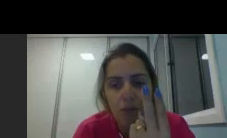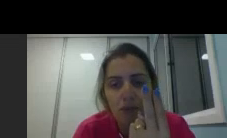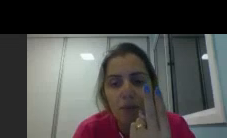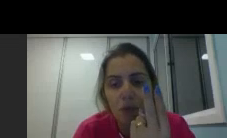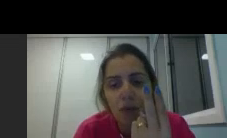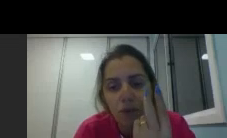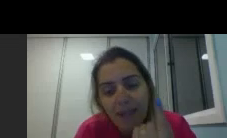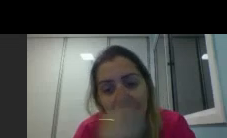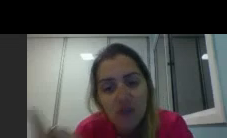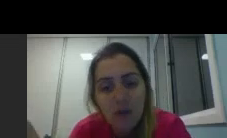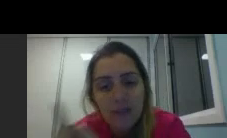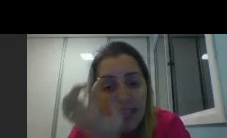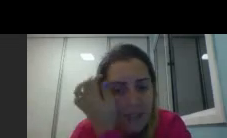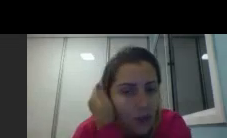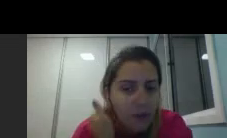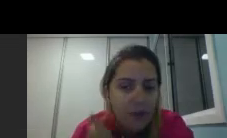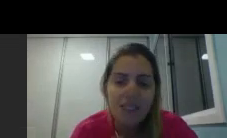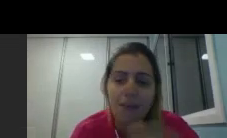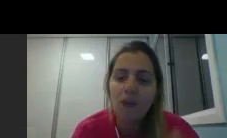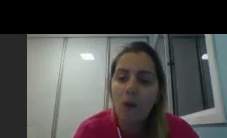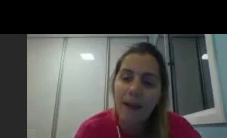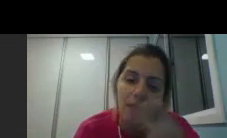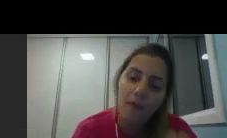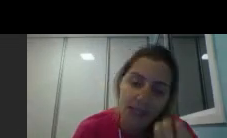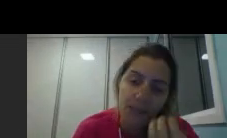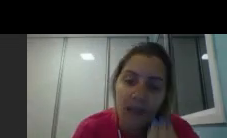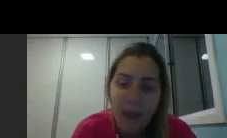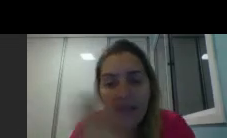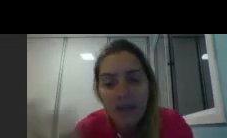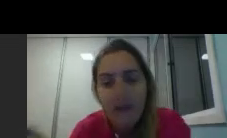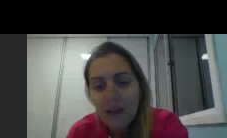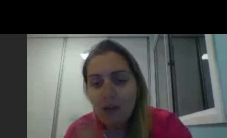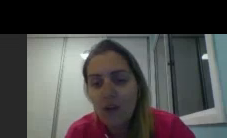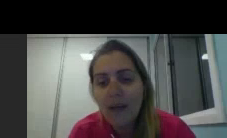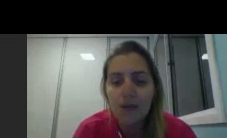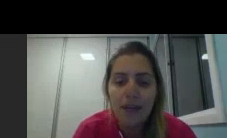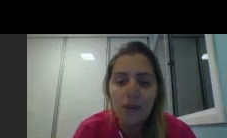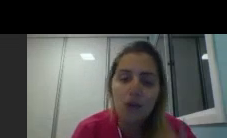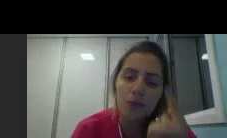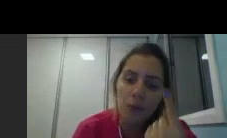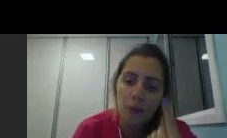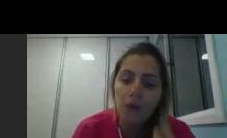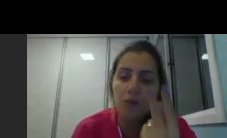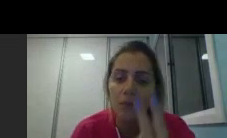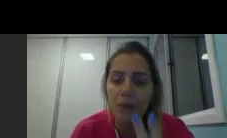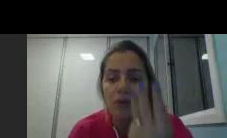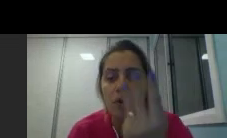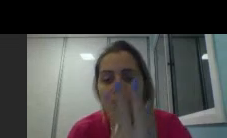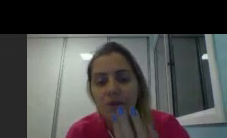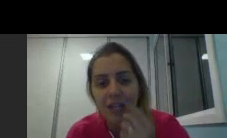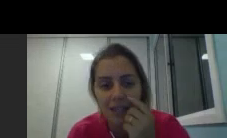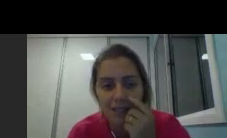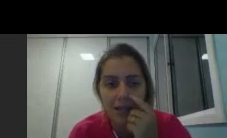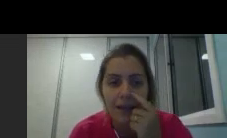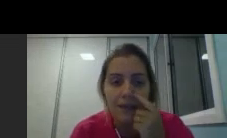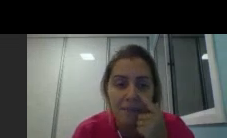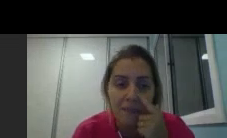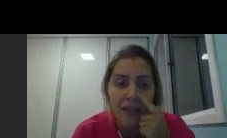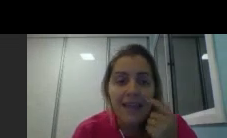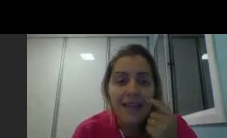dois cromossomos número 1, eu vou mandar só um deles, só o que eu recebi do meu pai ou o que eu recebi da minha mãe. Eu estou mandando lá do cromossomo número 1, número 2, número